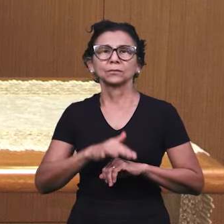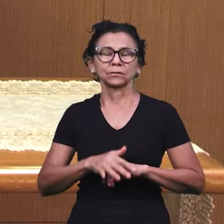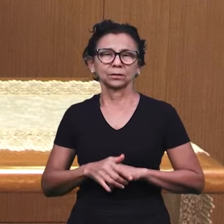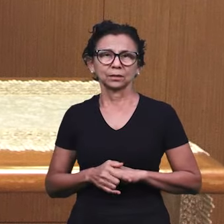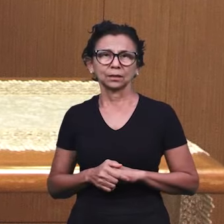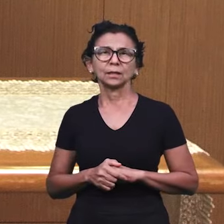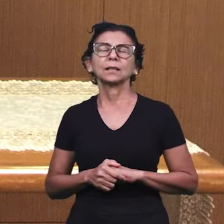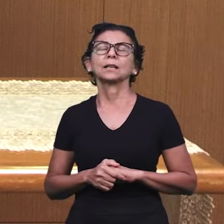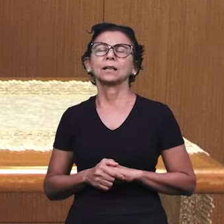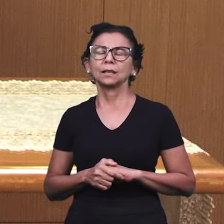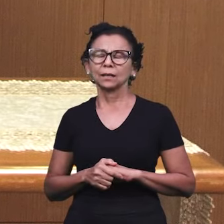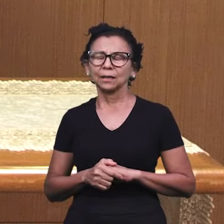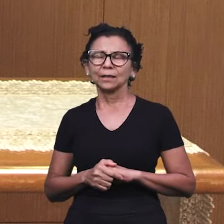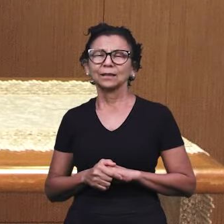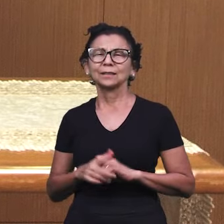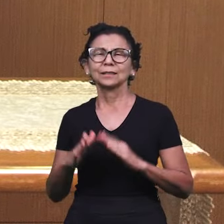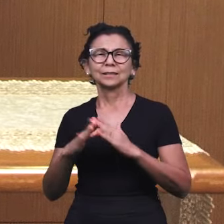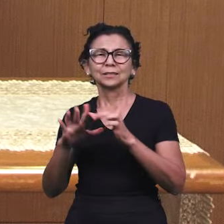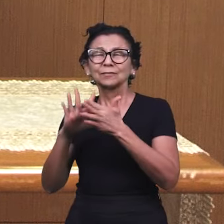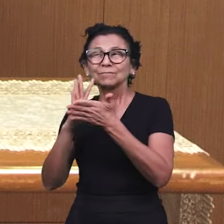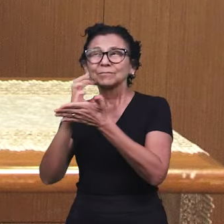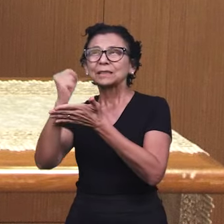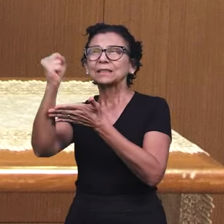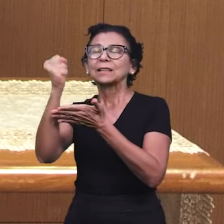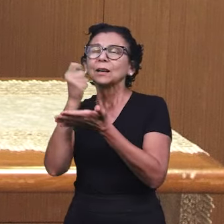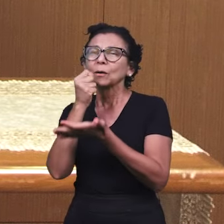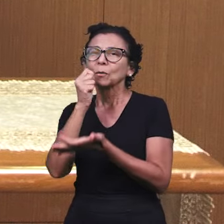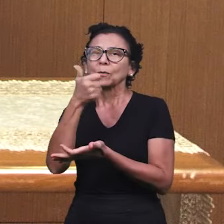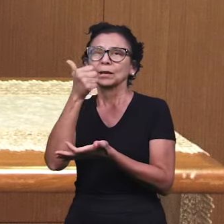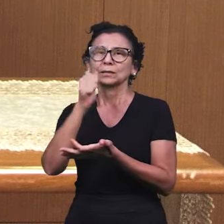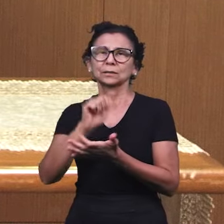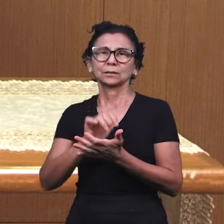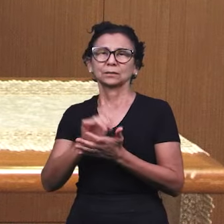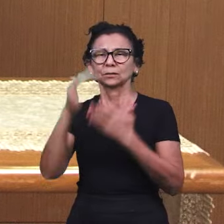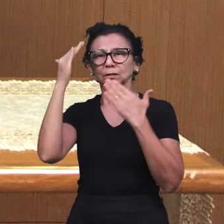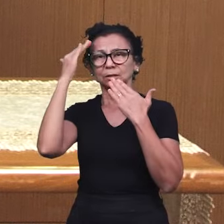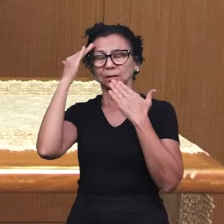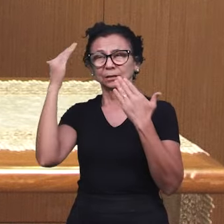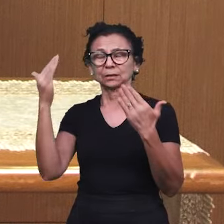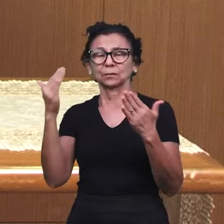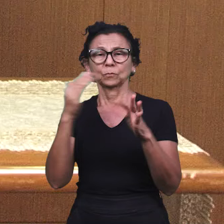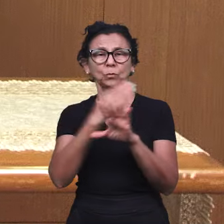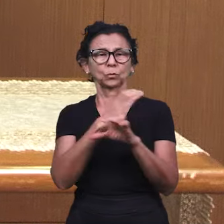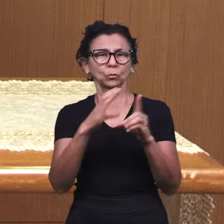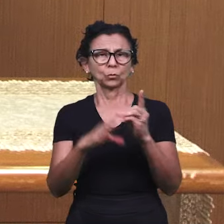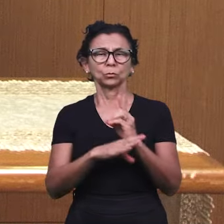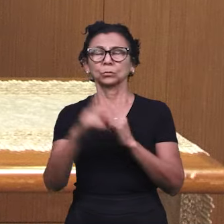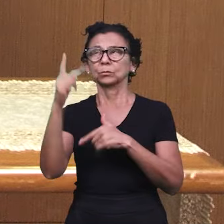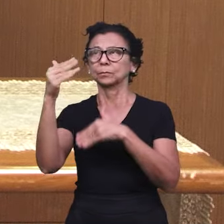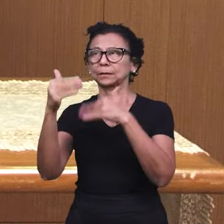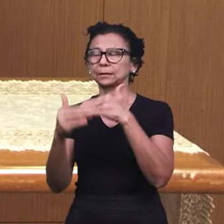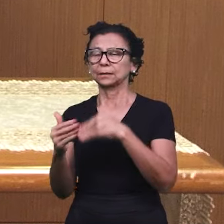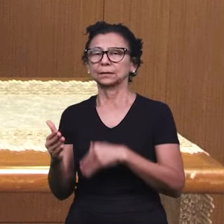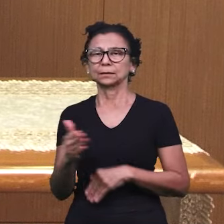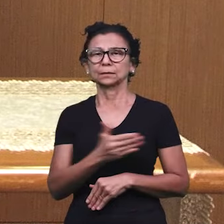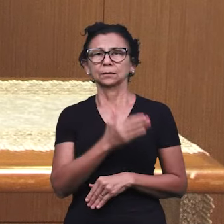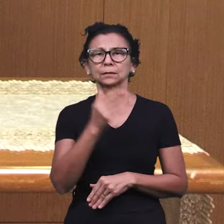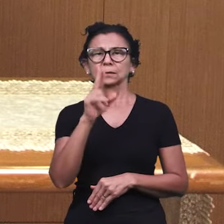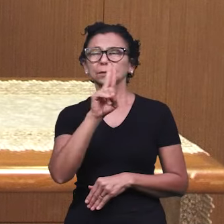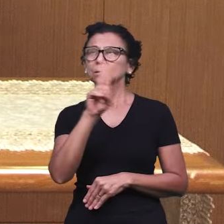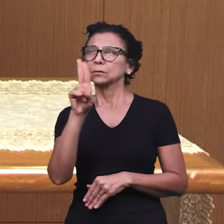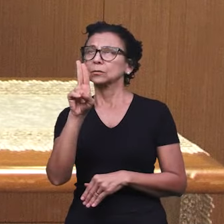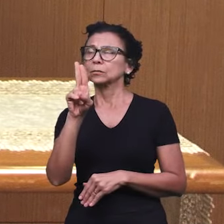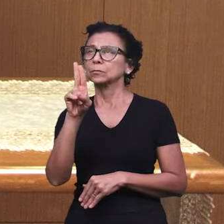que antecede a partida da igreja. Te louvamos, te bendizemos por esse culto, pela tua presença. E em teu